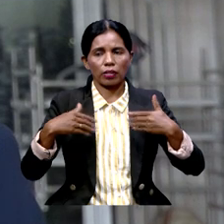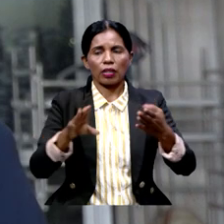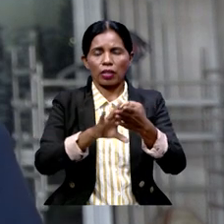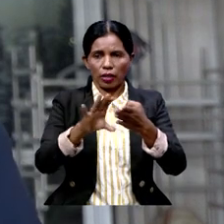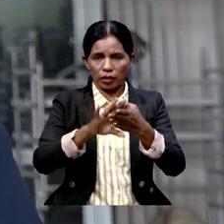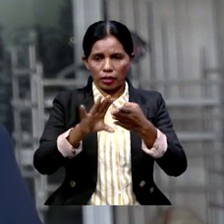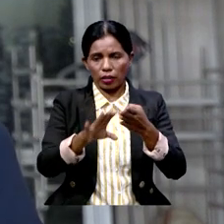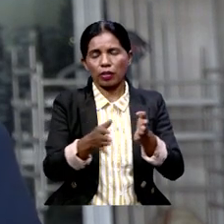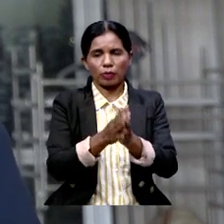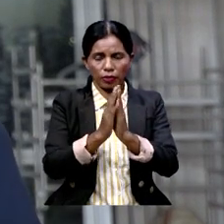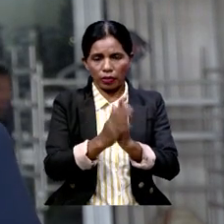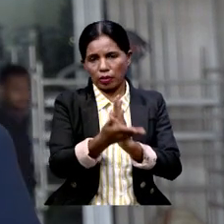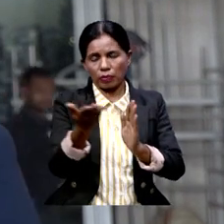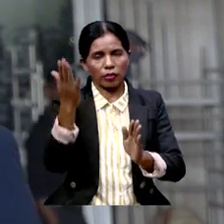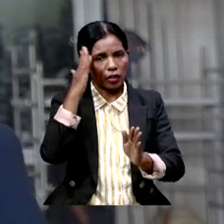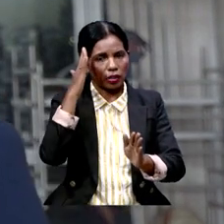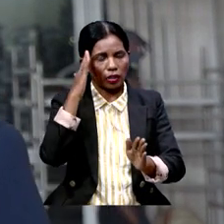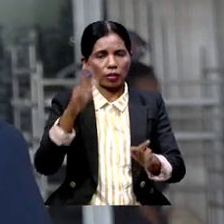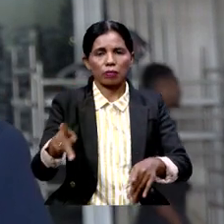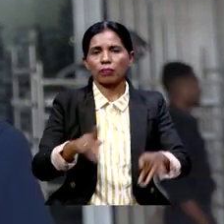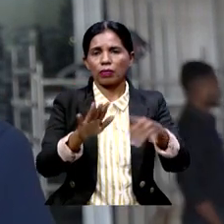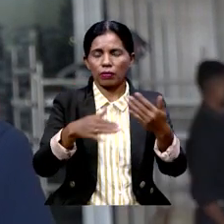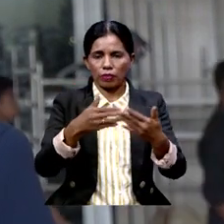você não está tendo, não, público está tendo, que está pedido da